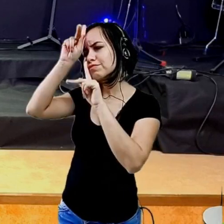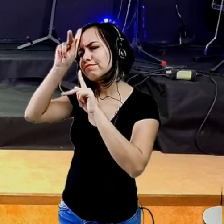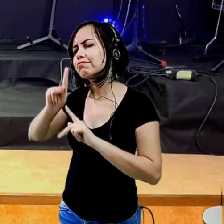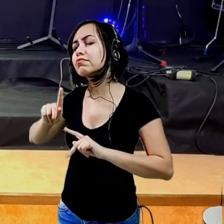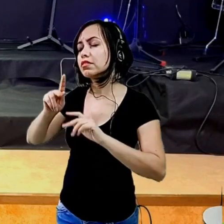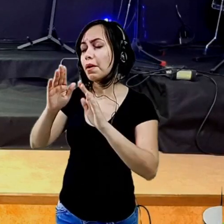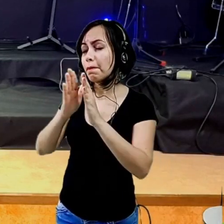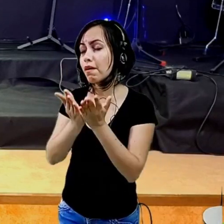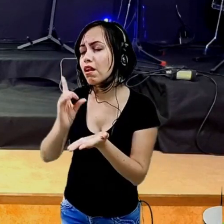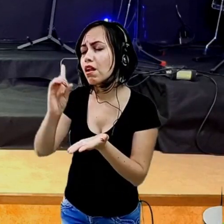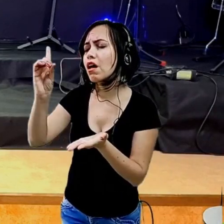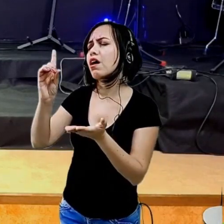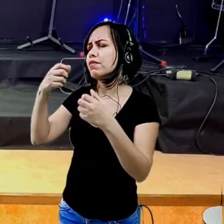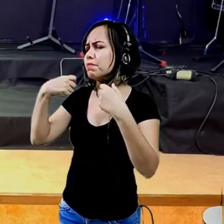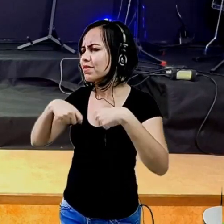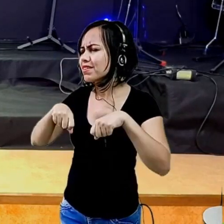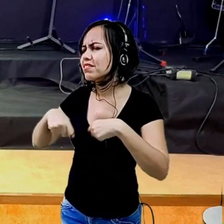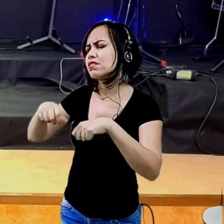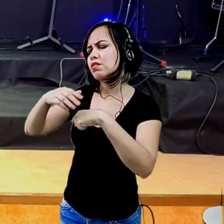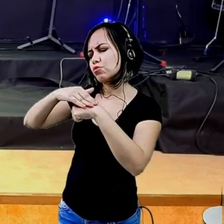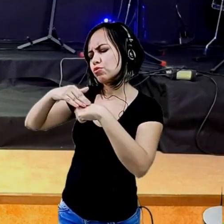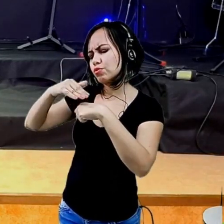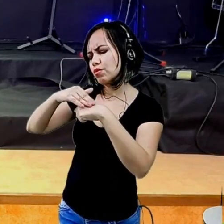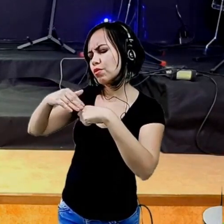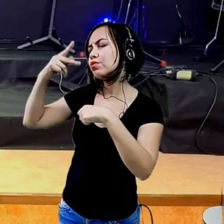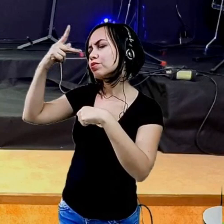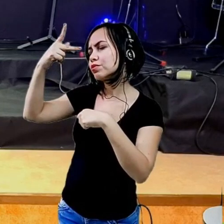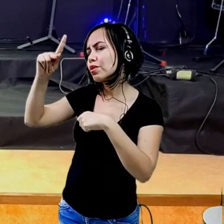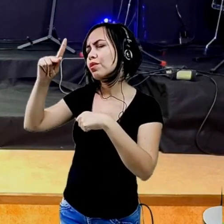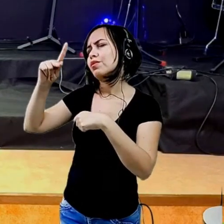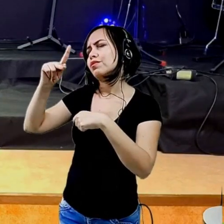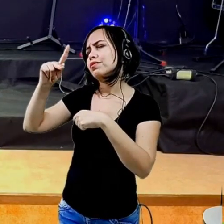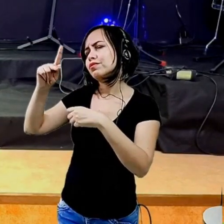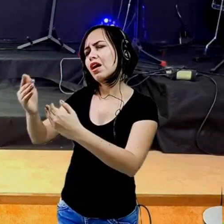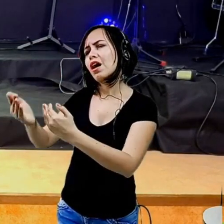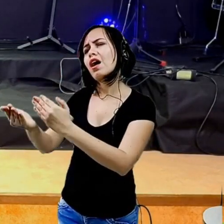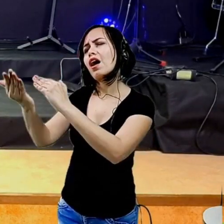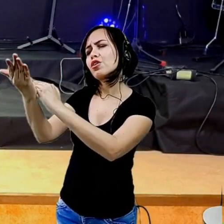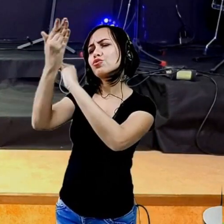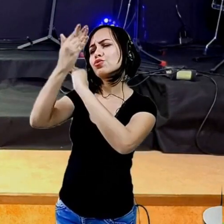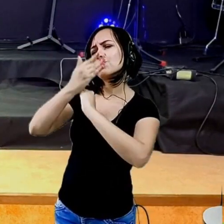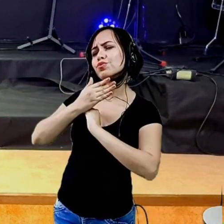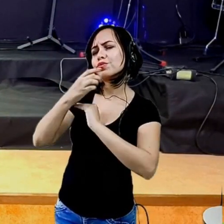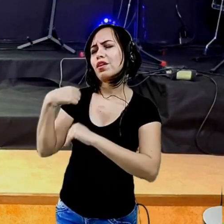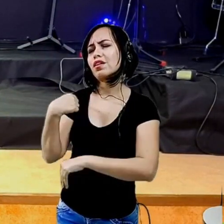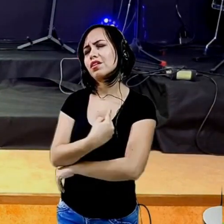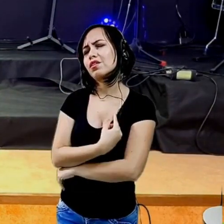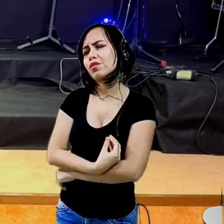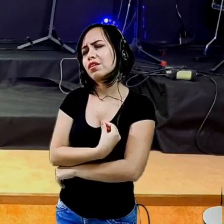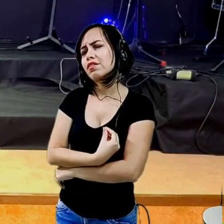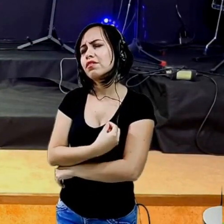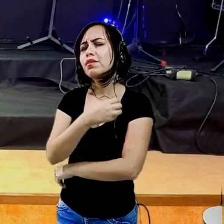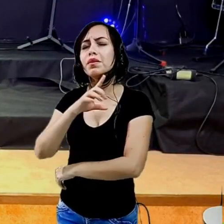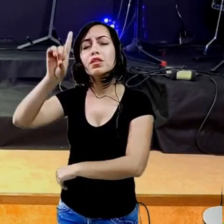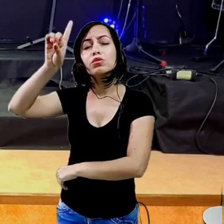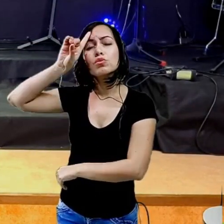palavra, do Teu consolo, da Tua ação, da Tua intervenção em nossas vidas, para que a